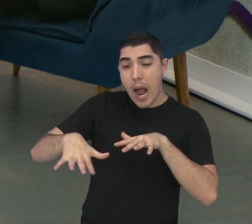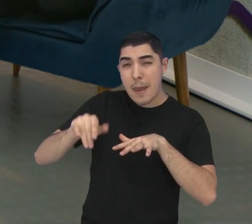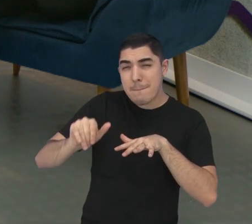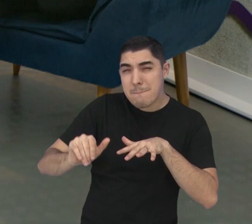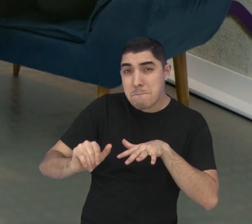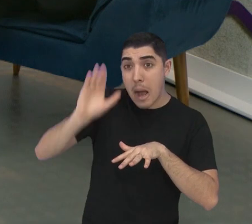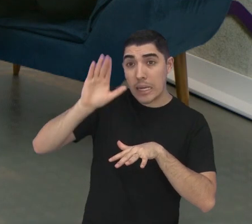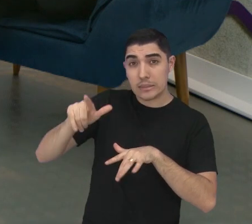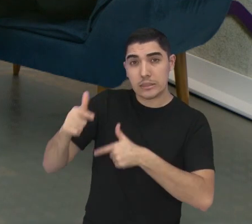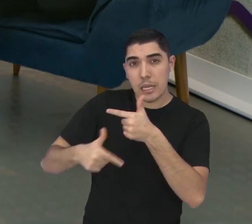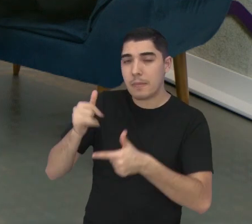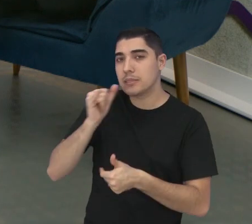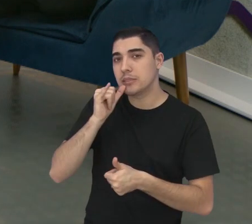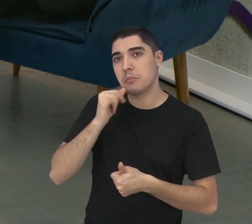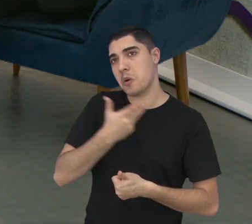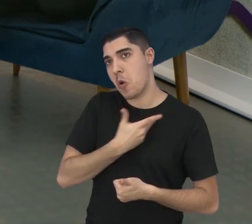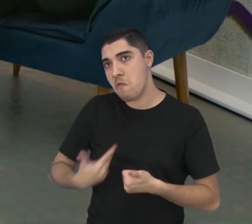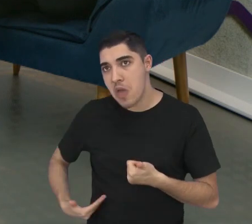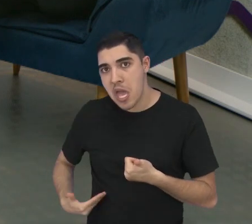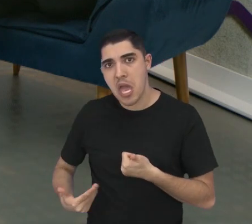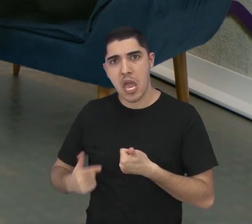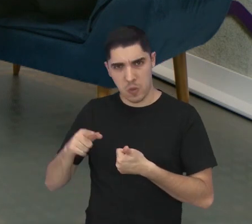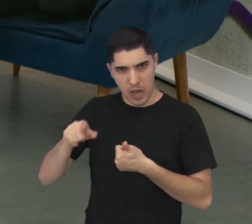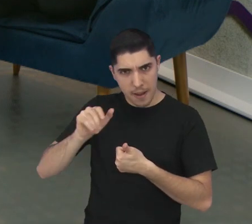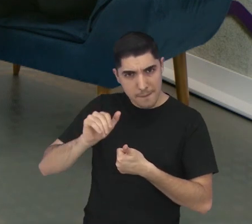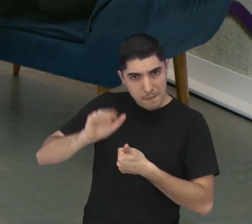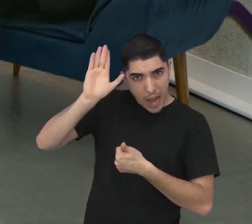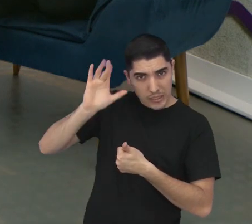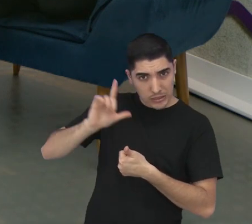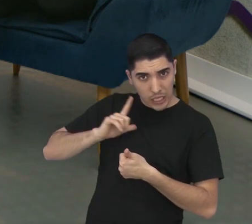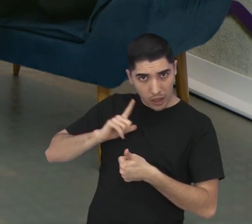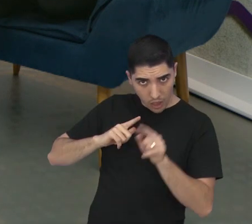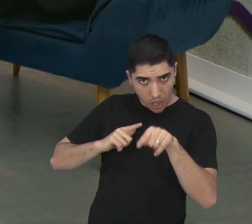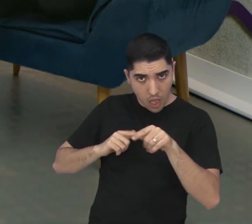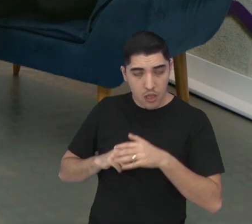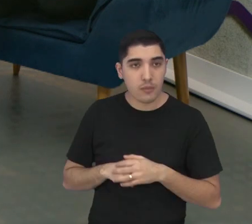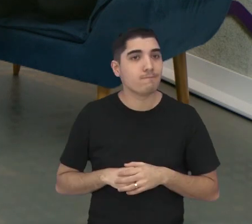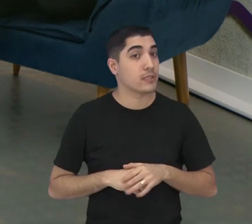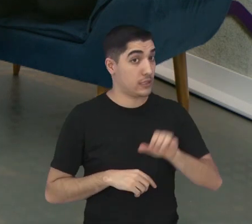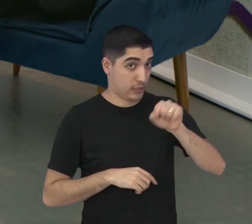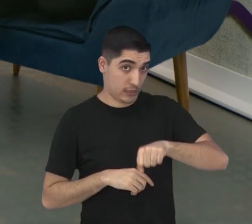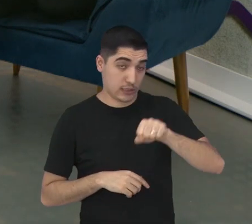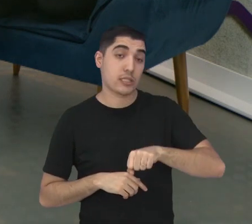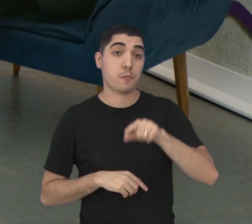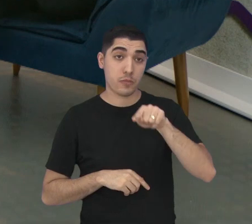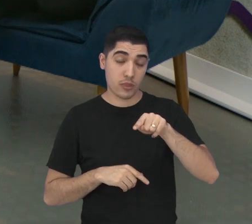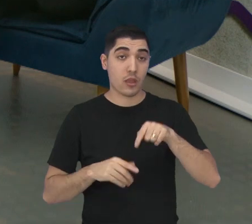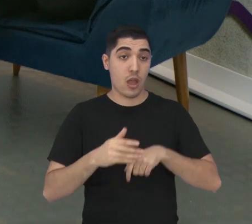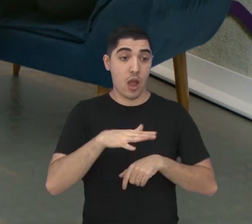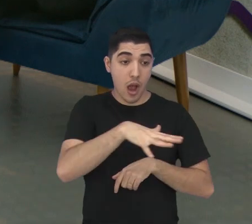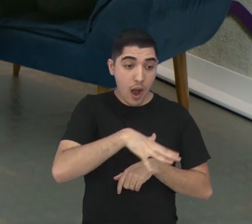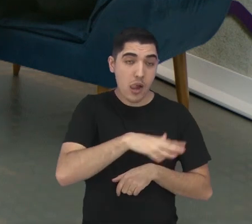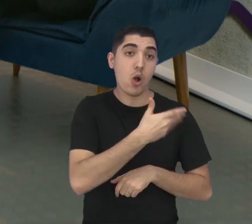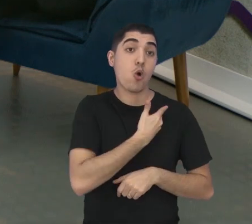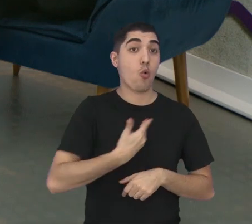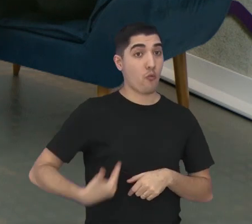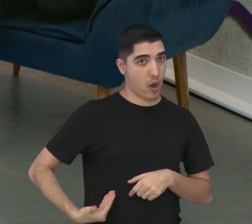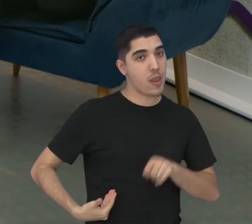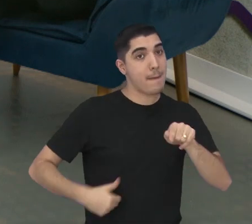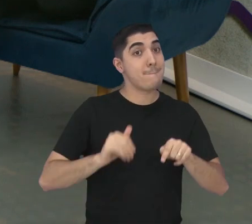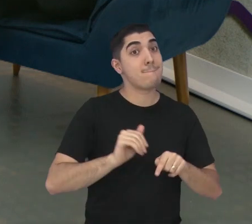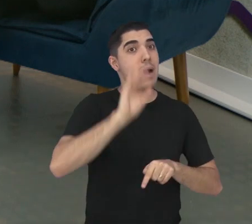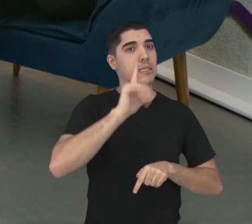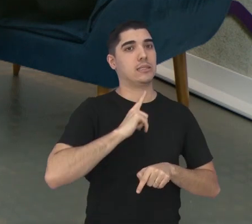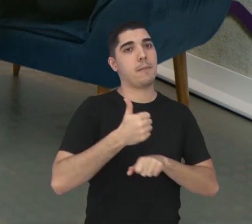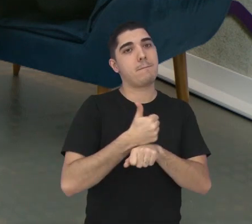é mais aquecido? Seria com o poder público, que é o mais aquecido, a área mais aquecida? O poder público ainda é a área mais